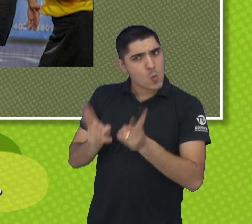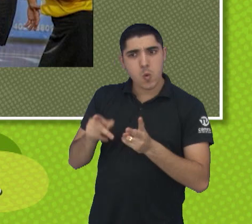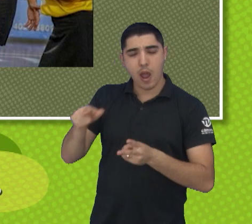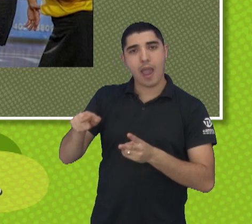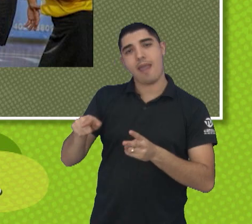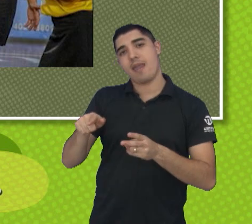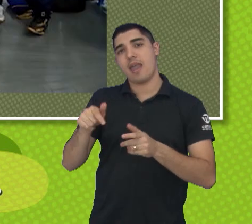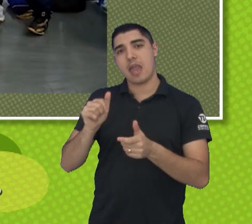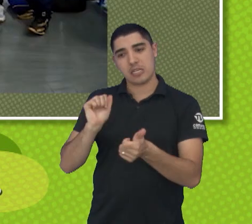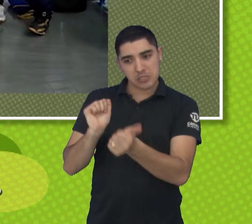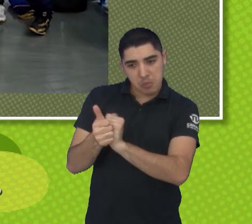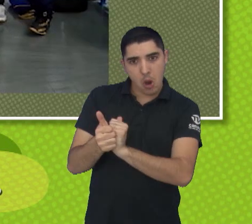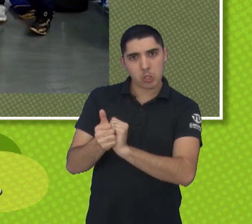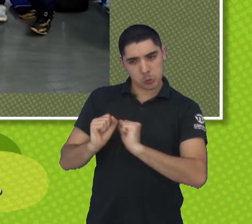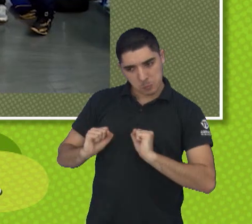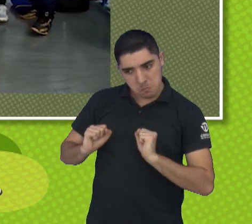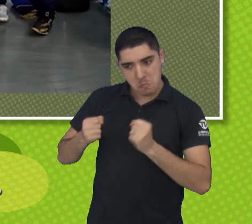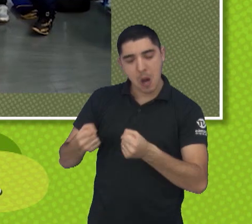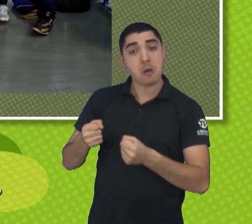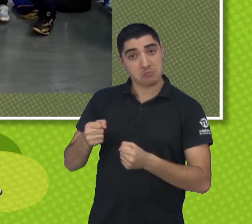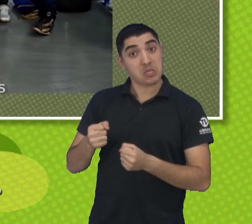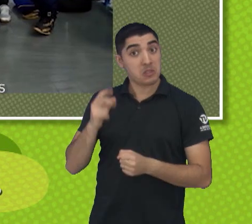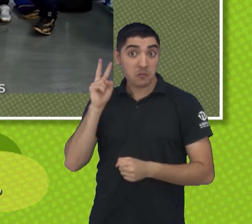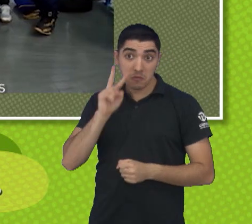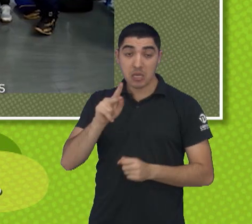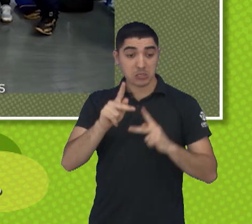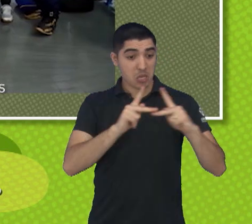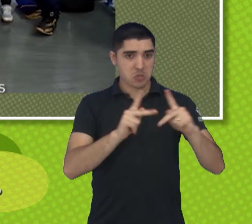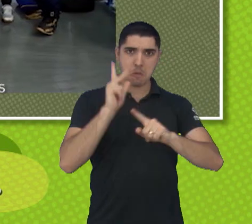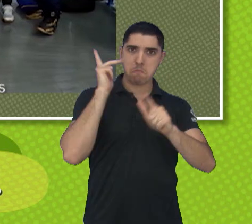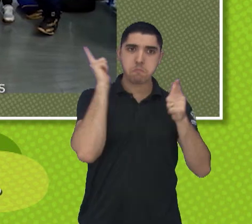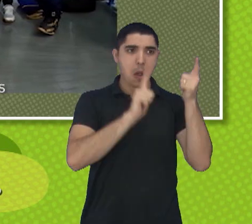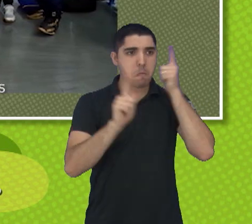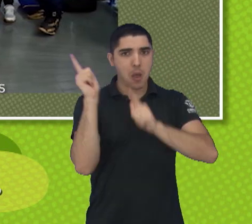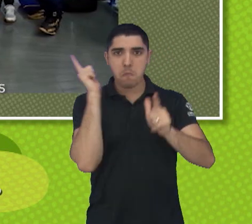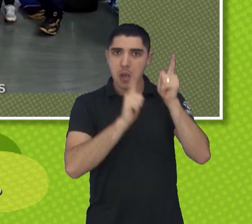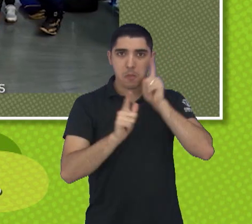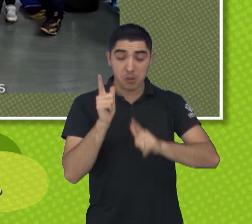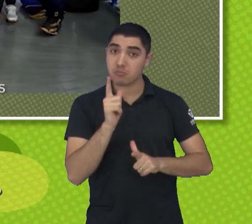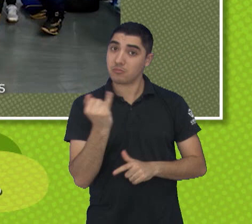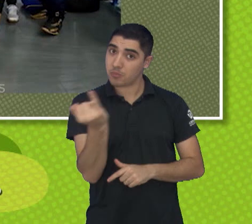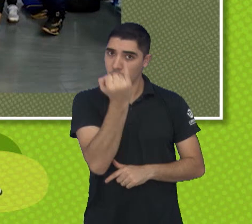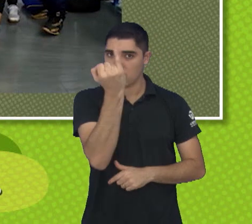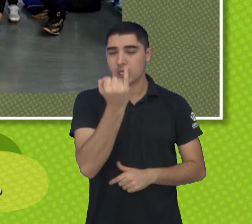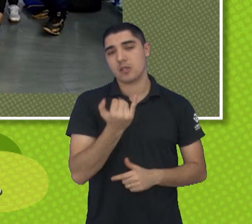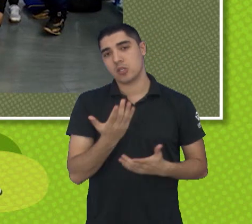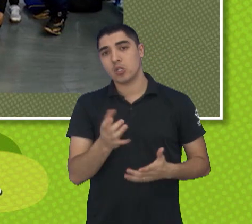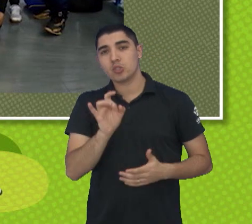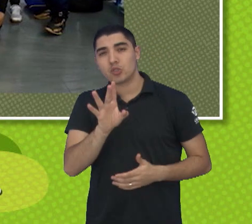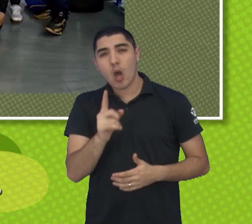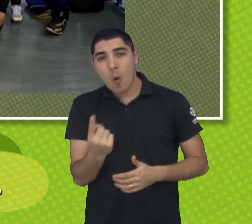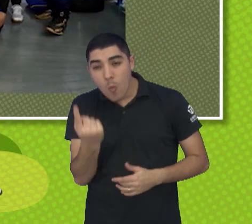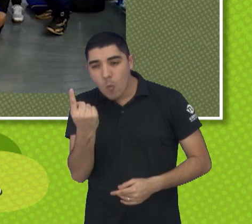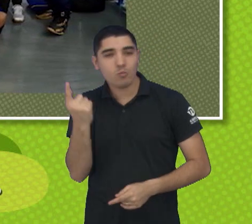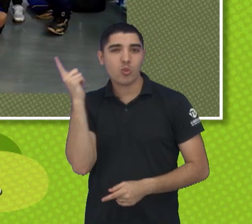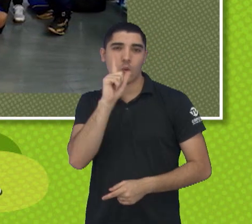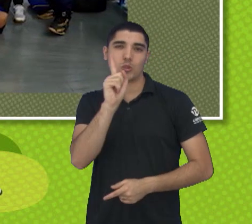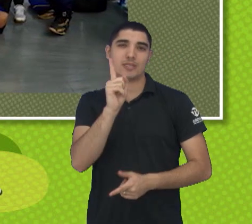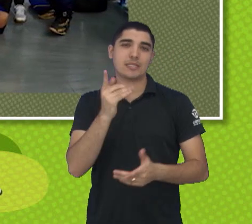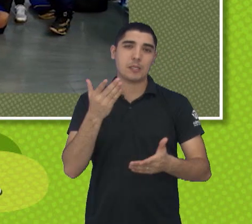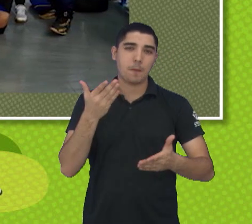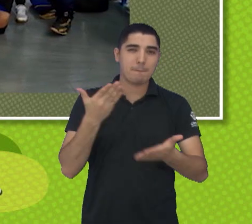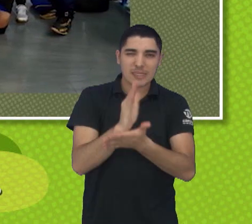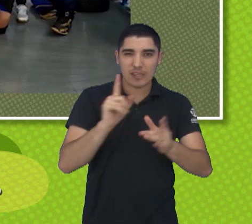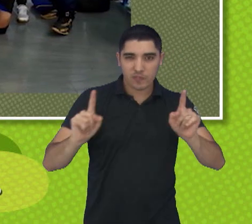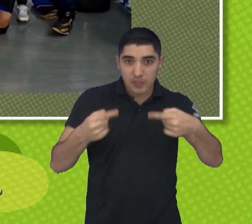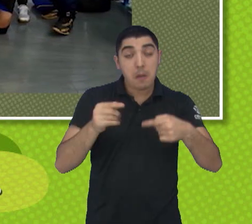maneira adaptada, mas muito bacana. E ver os resultados também em quadra, né? Apesar de um time desses 3 não ter chegado às finais, mas também é muito